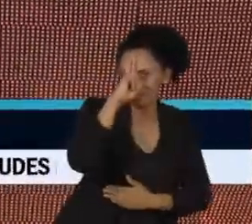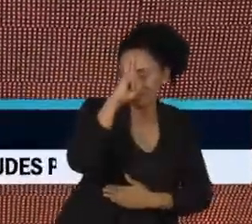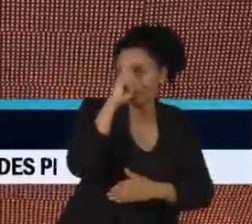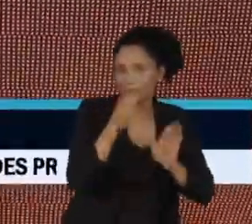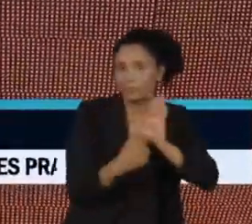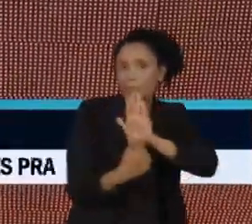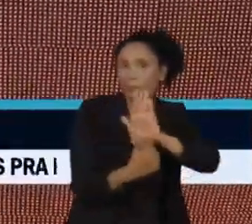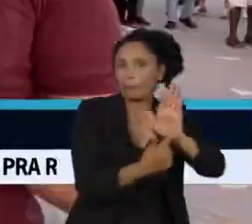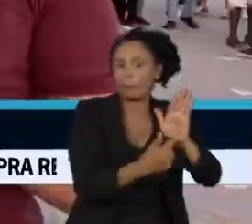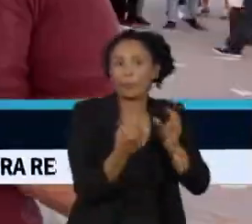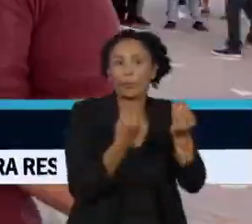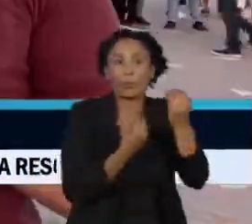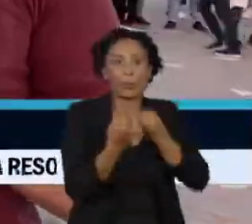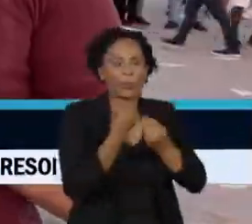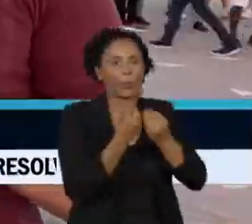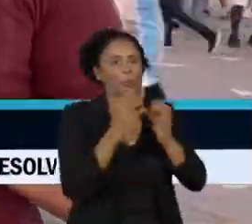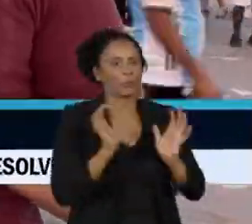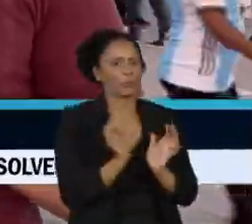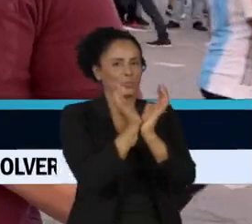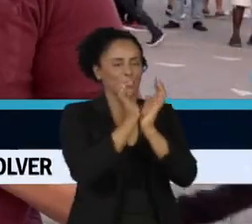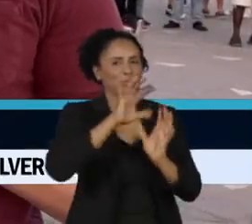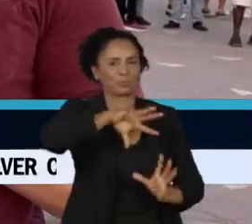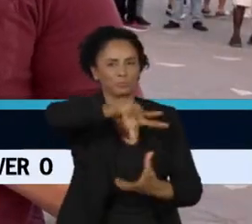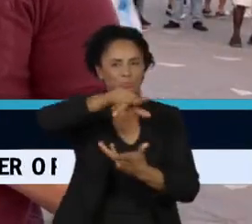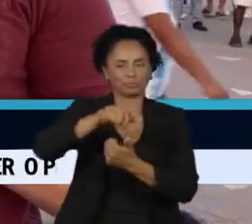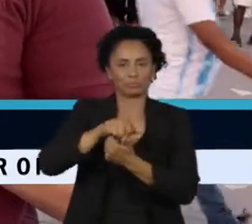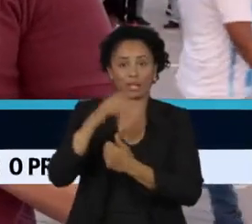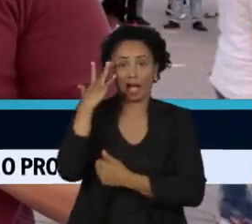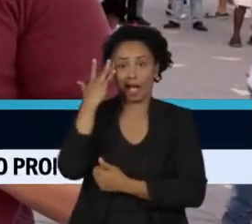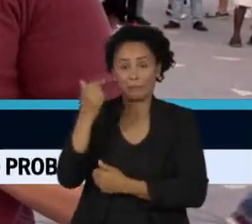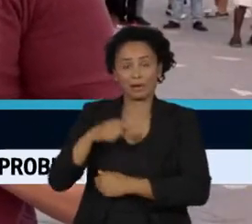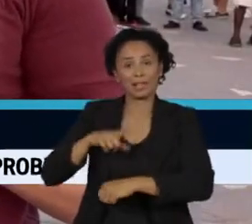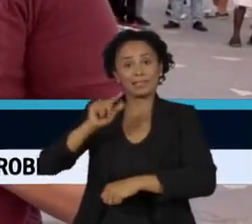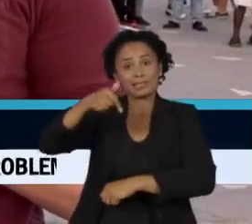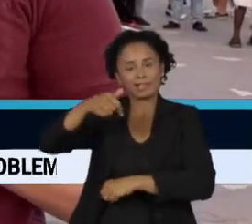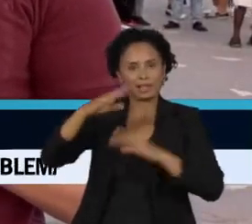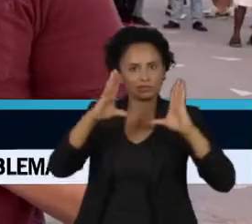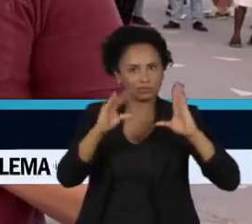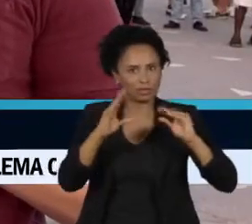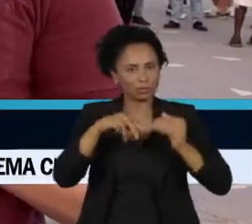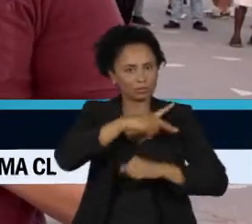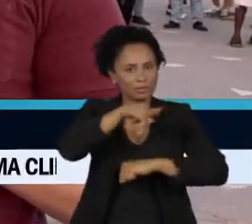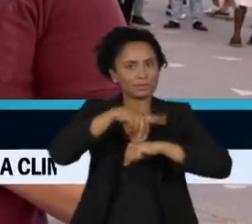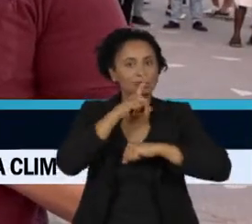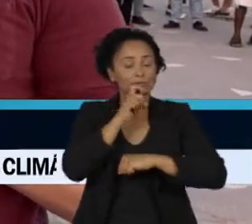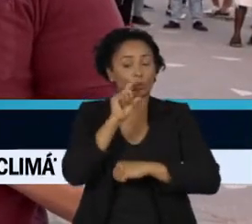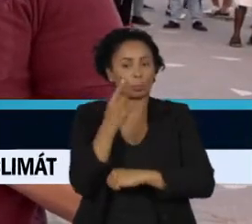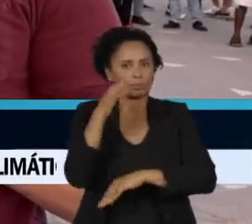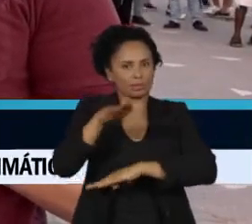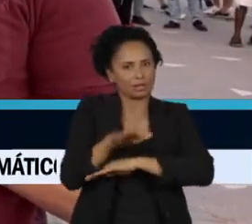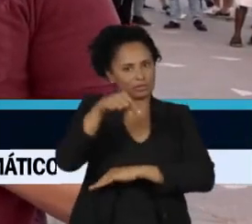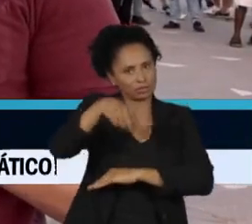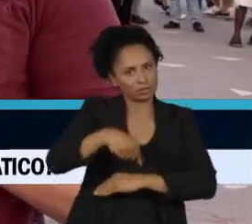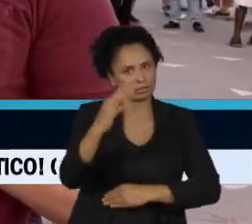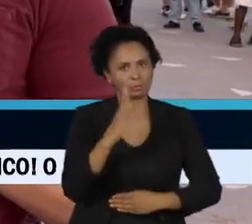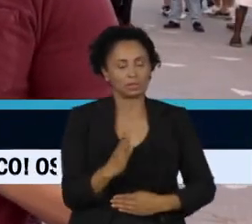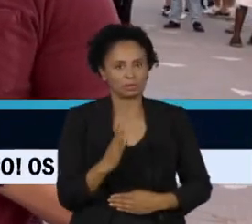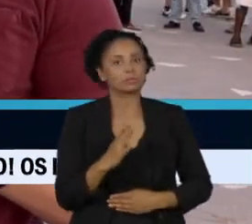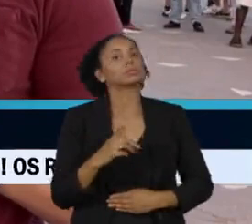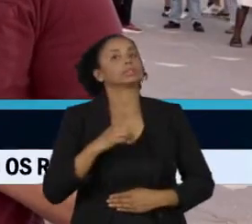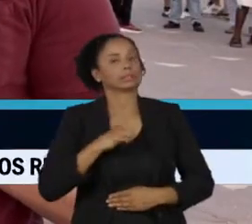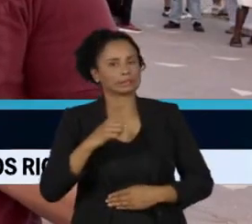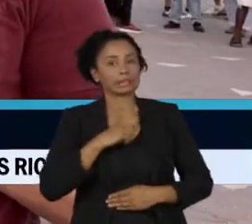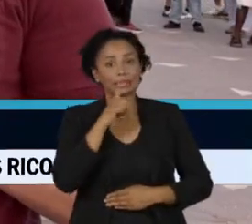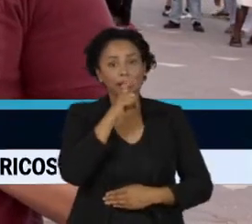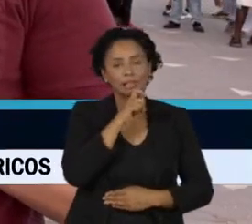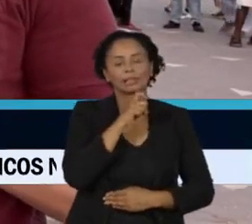nova língua do país. O pontapé inicial será amanhã, às 7 da noite no Catar, 1 da tarde no Brasil. A seleção Catar enfrenta o Equador,